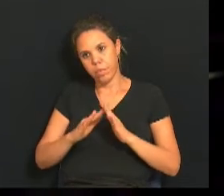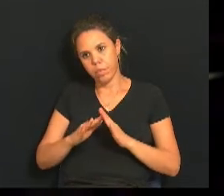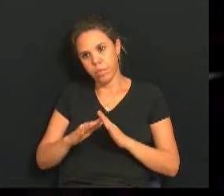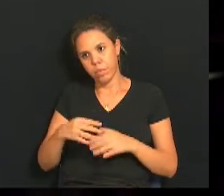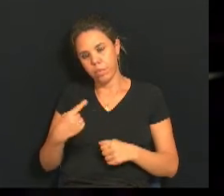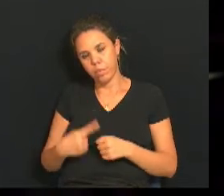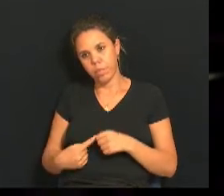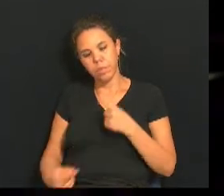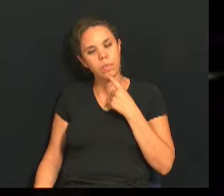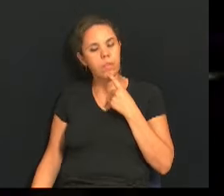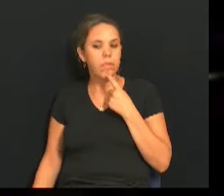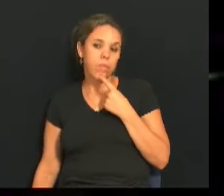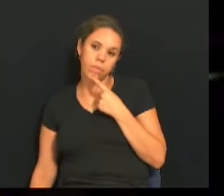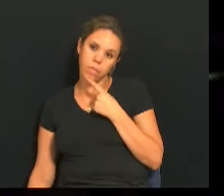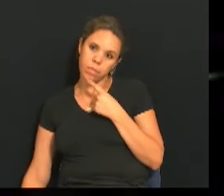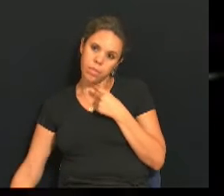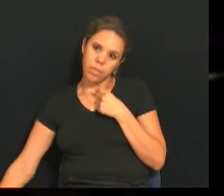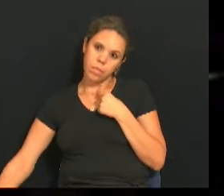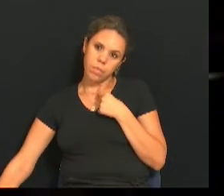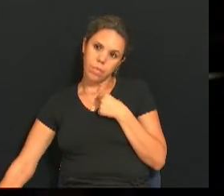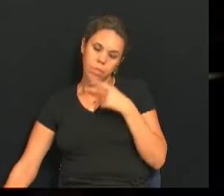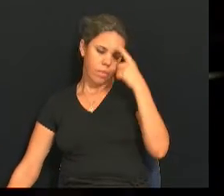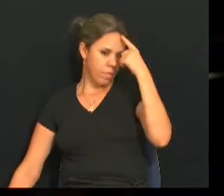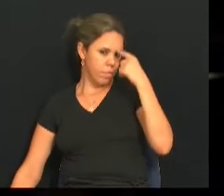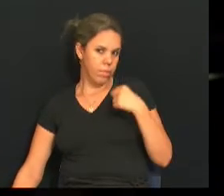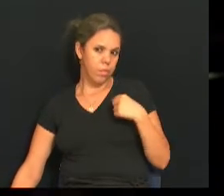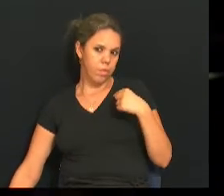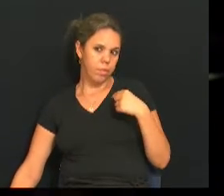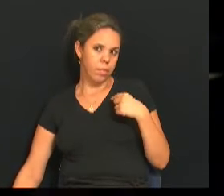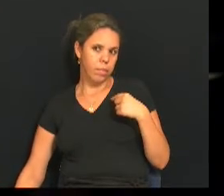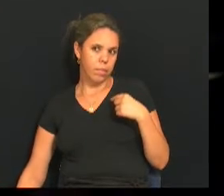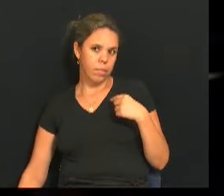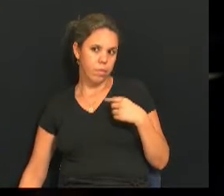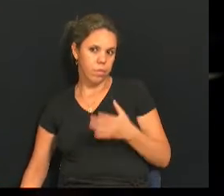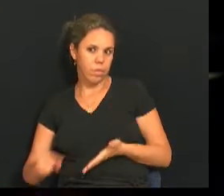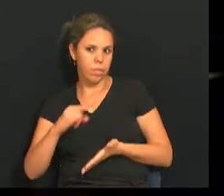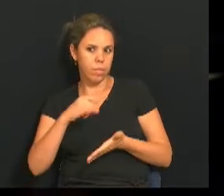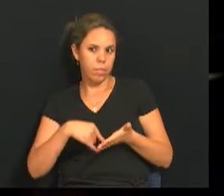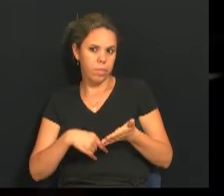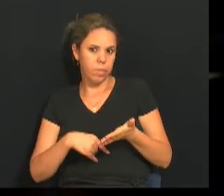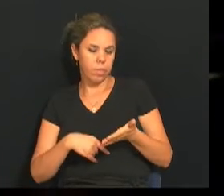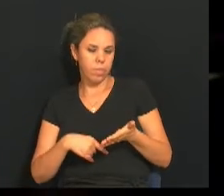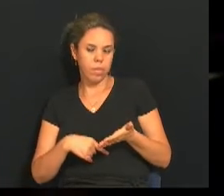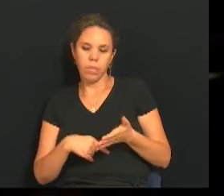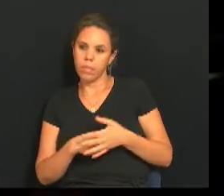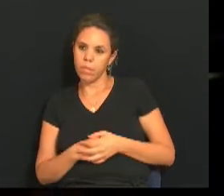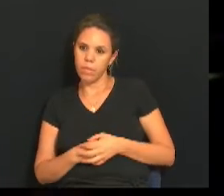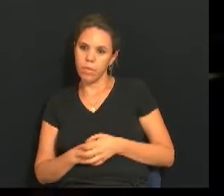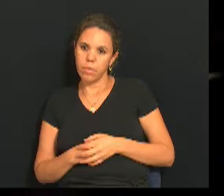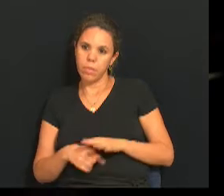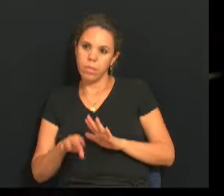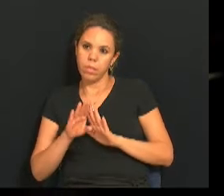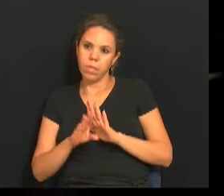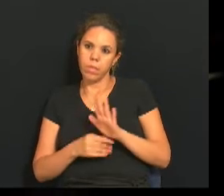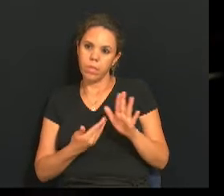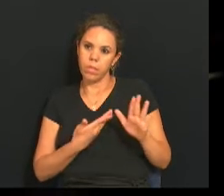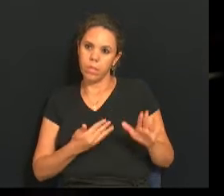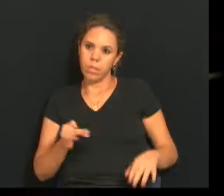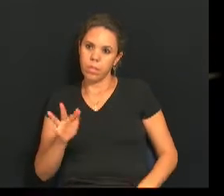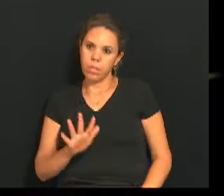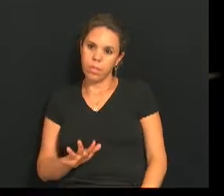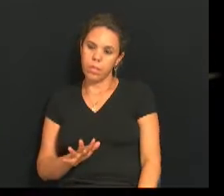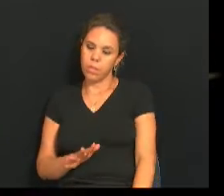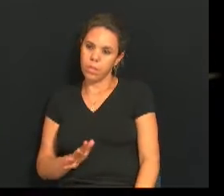de Campinas, cujo perfil previsto nos documentos de instituição do PSIM, o Programa do Governo Federal, das